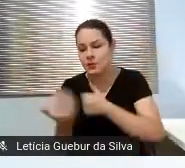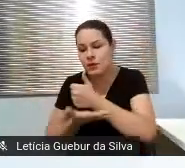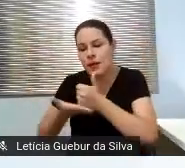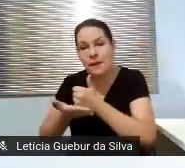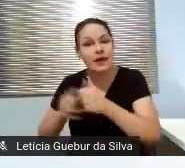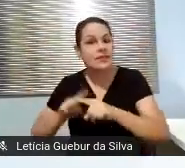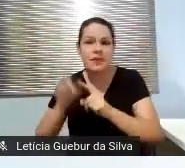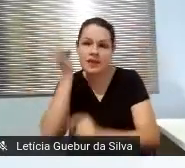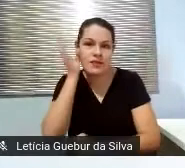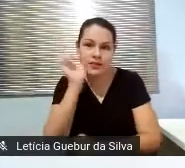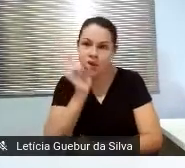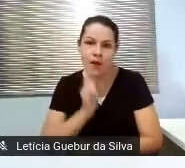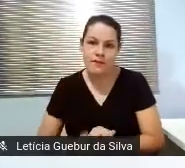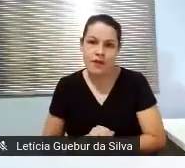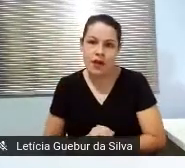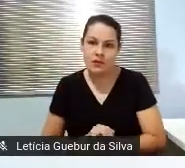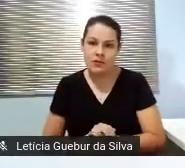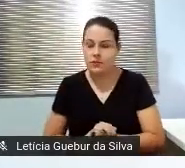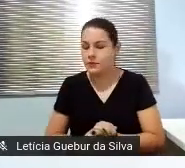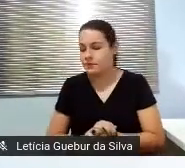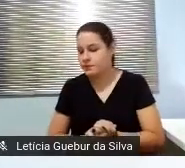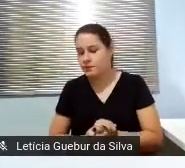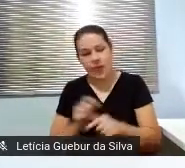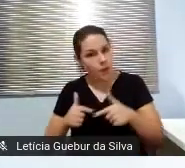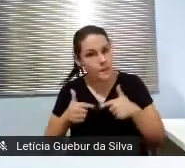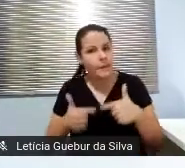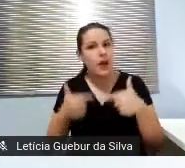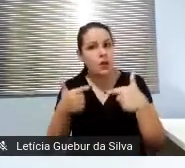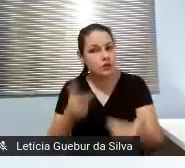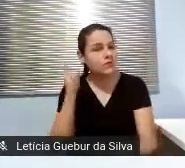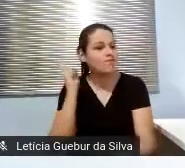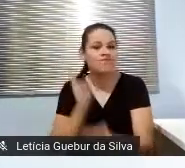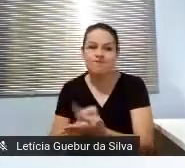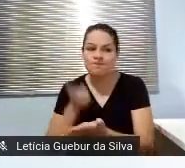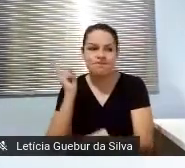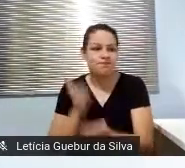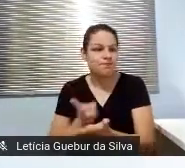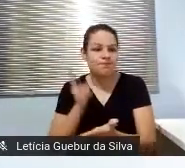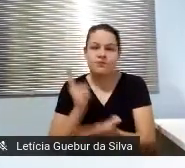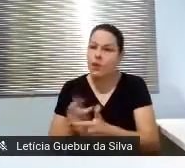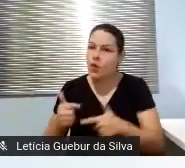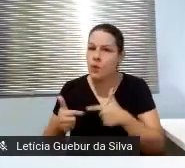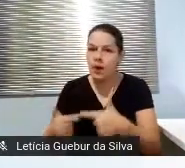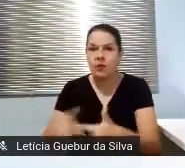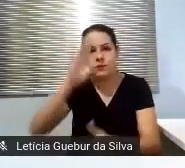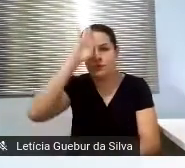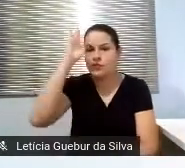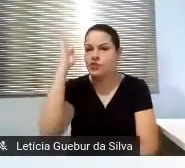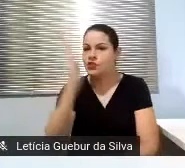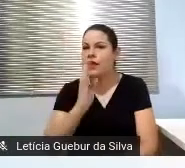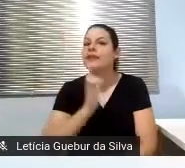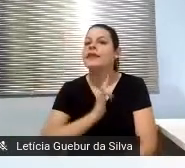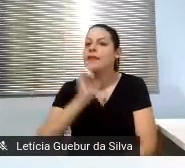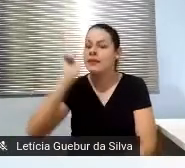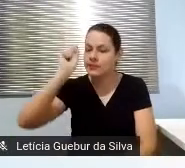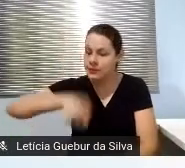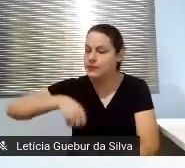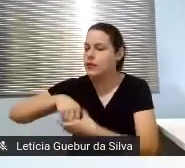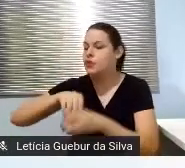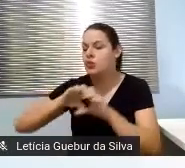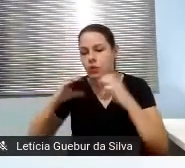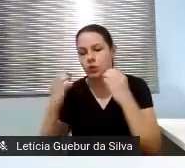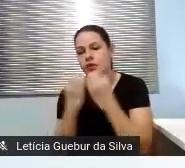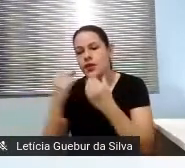fácil. Então, É uma luta. É uma luta constante no Congresso Nacional, justamente